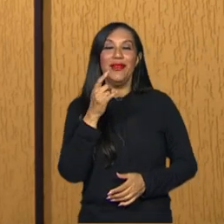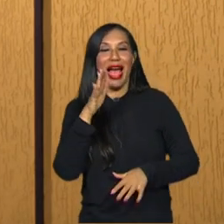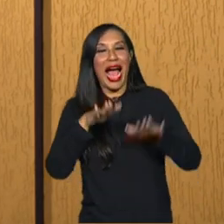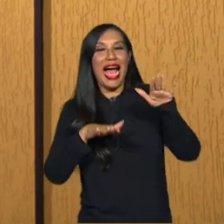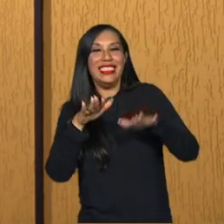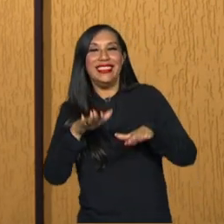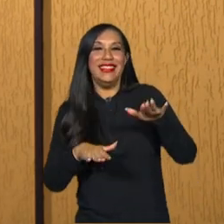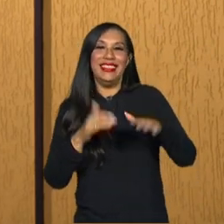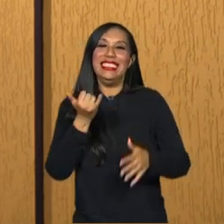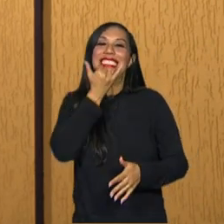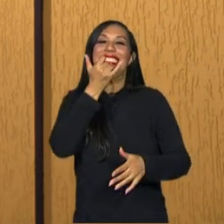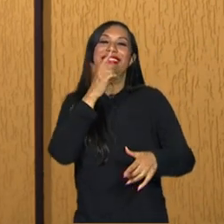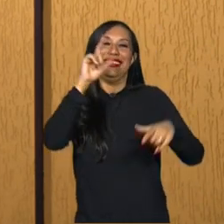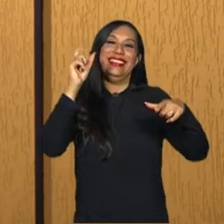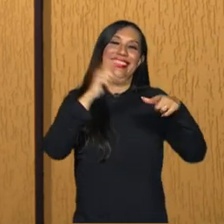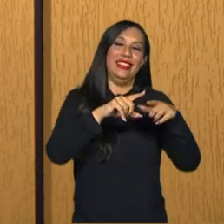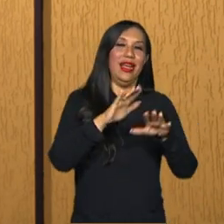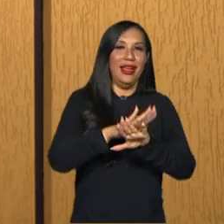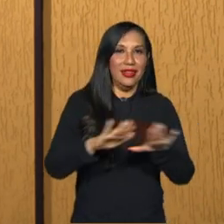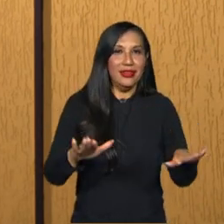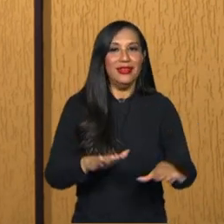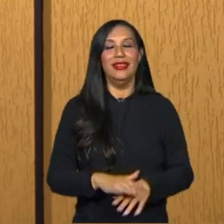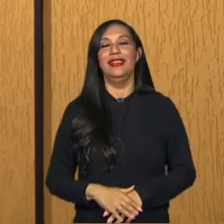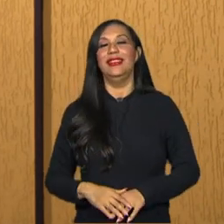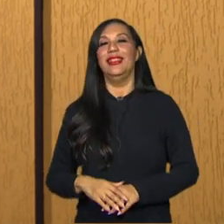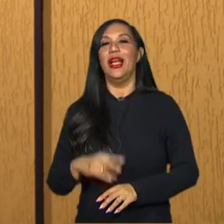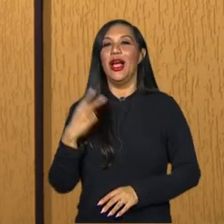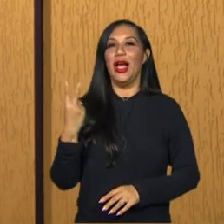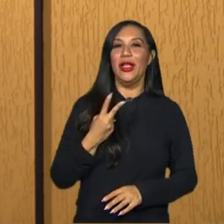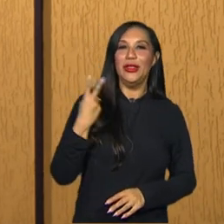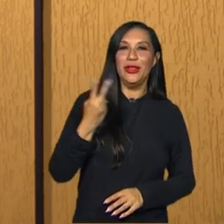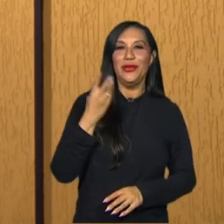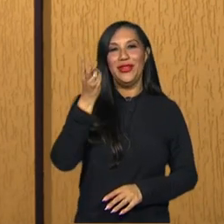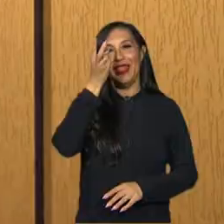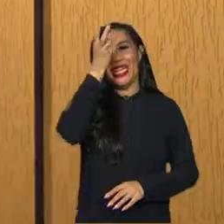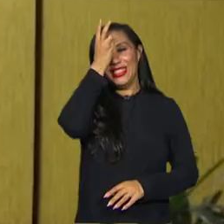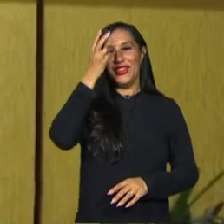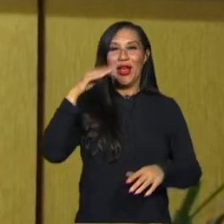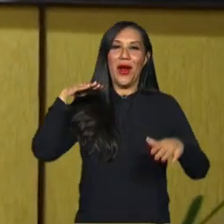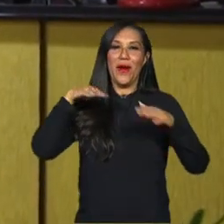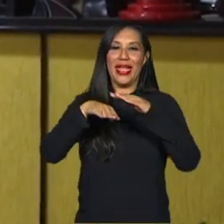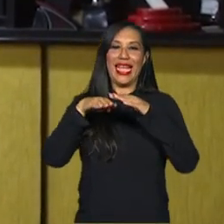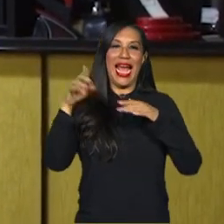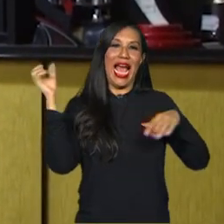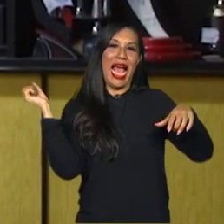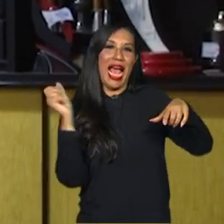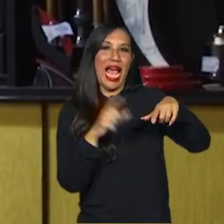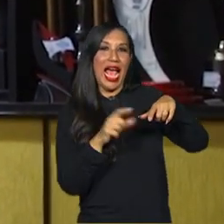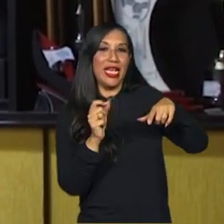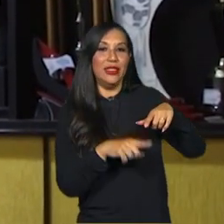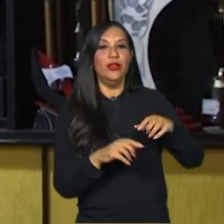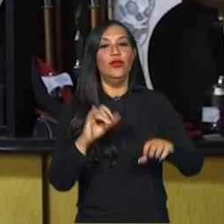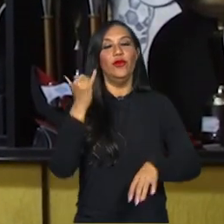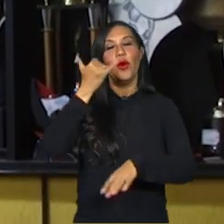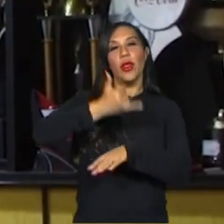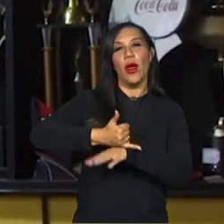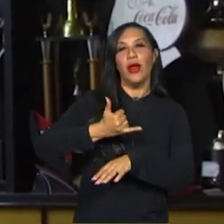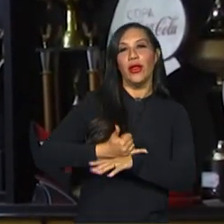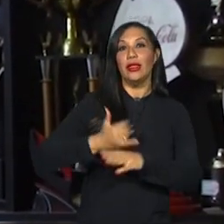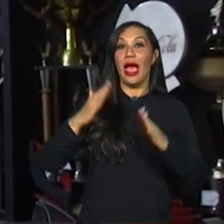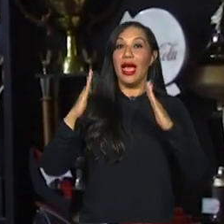um. Mas era isso, a dupla egípcia, né? O ataque egípcio. Volta Redonda na sua casa, né? Onde todos te